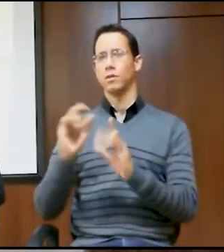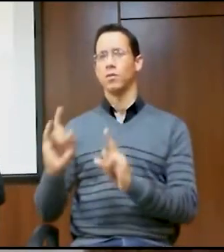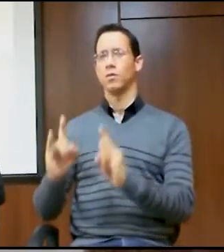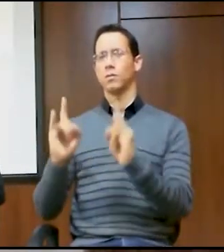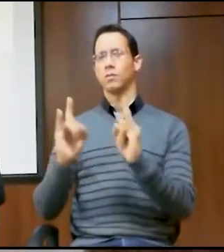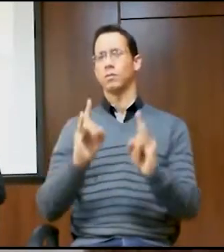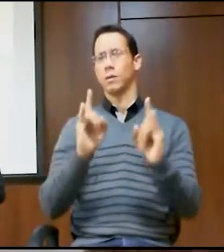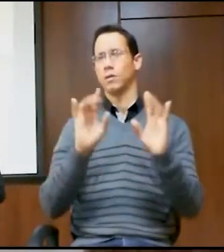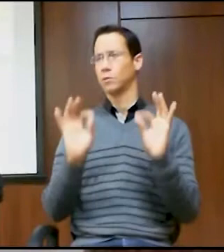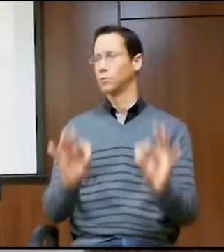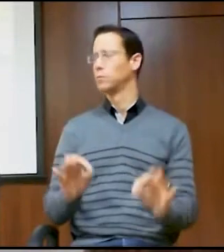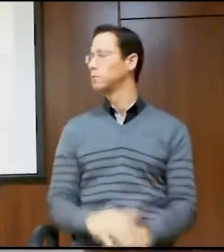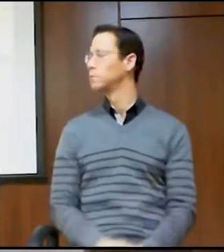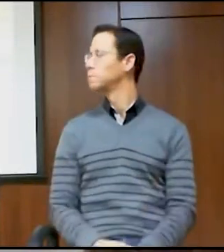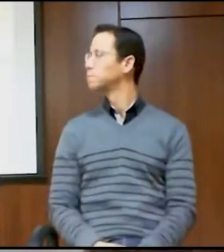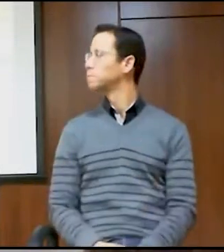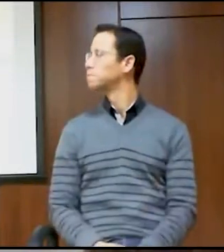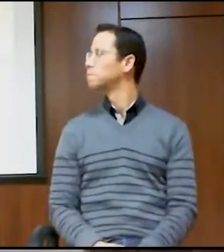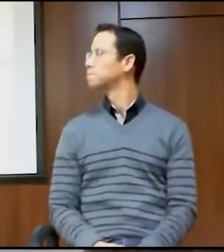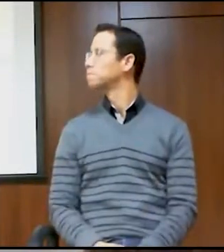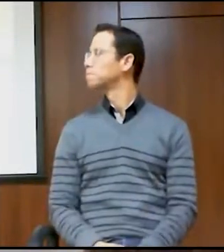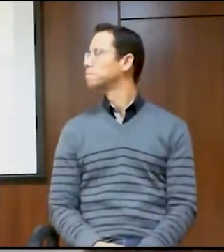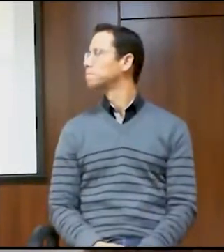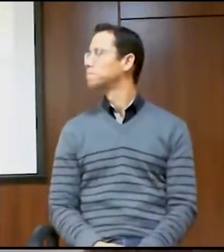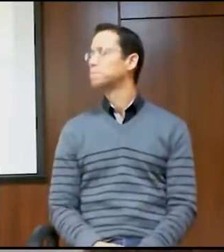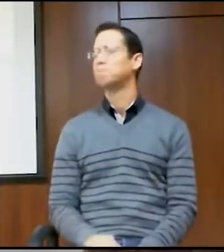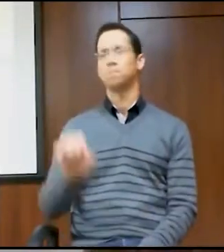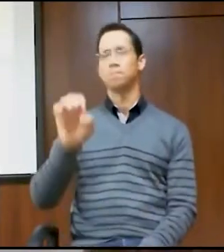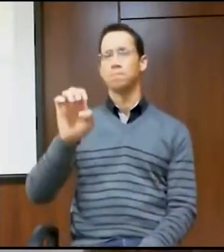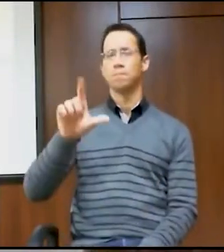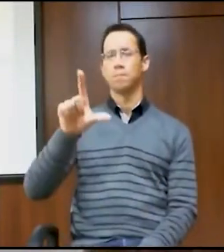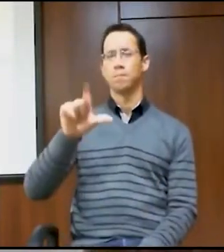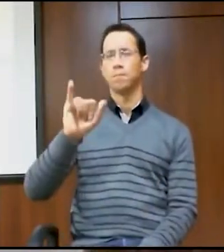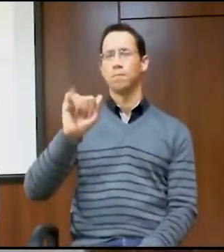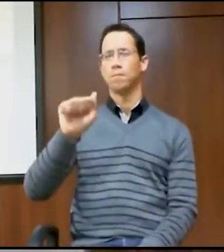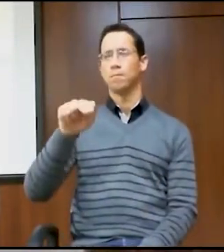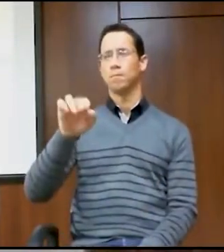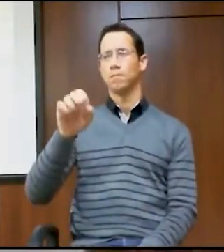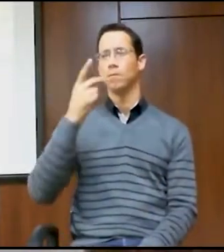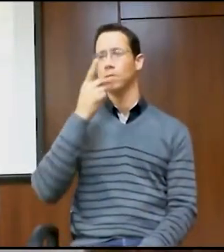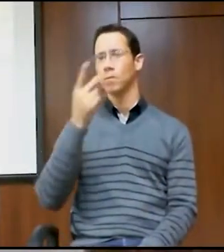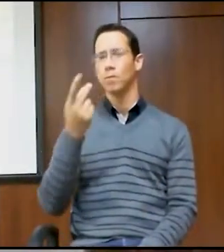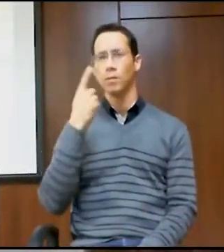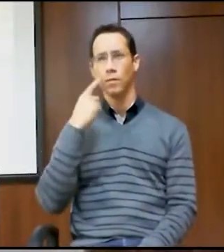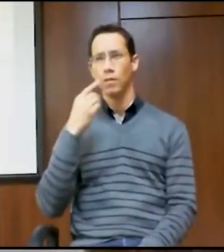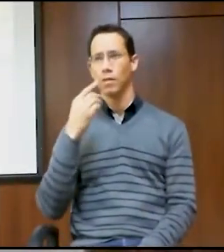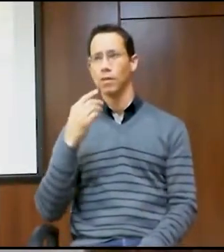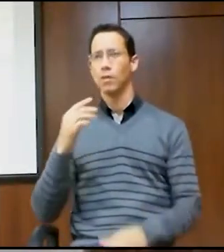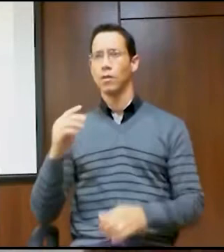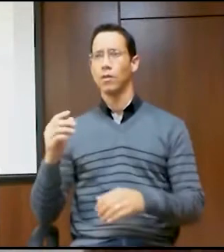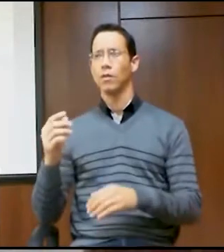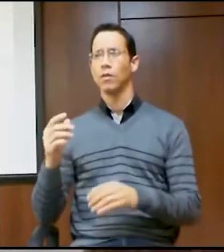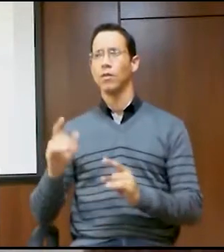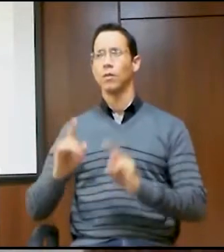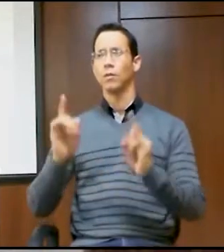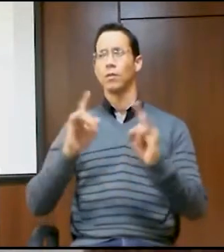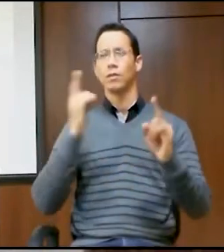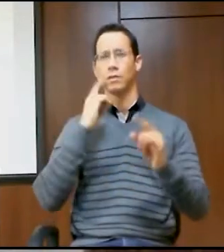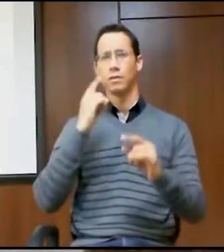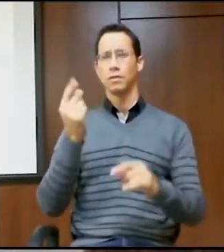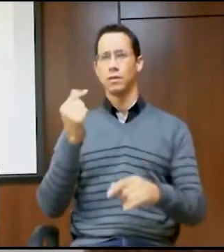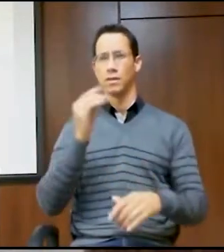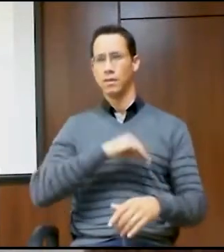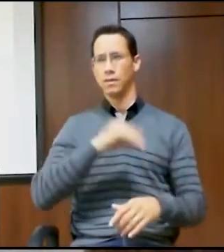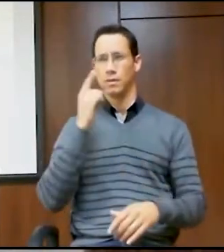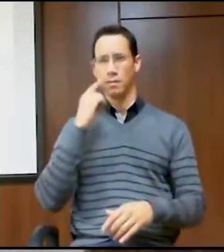né? E a Eliane dizia isso, da questão da urbanização com baixos salários, que a Hermínia sempre nos ensinou